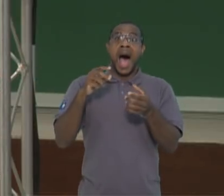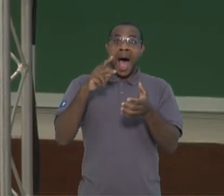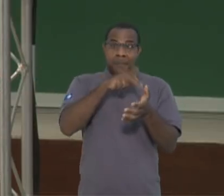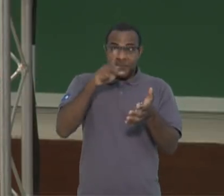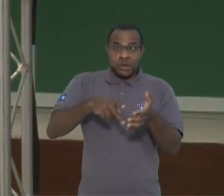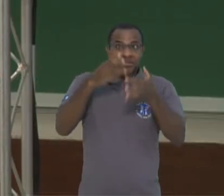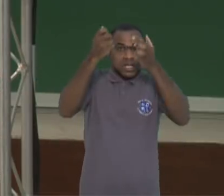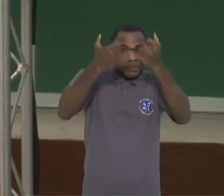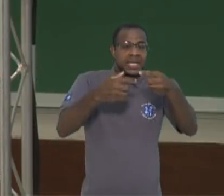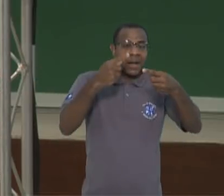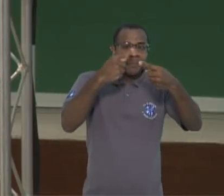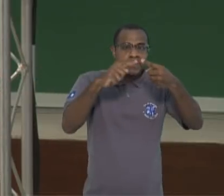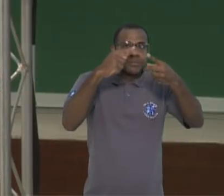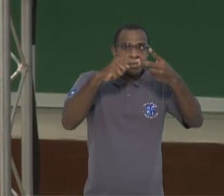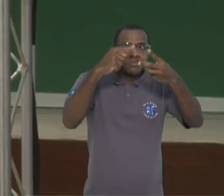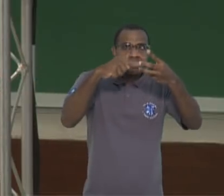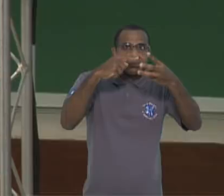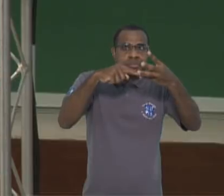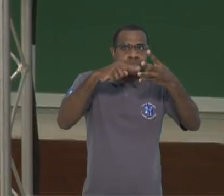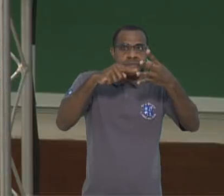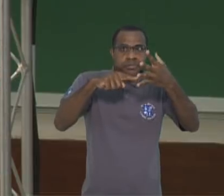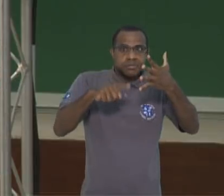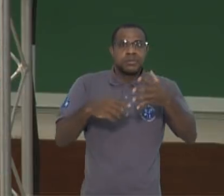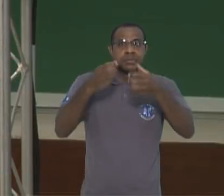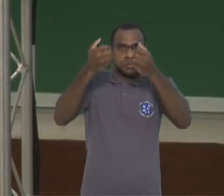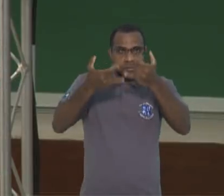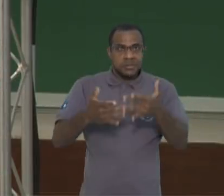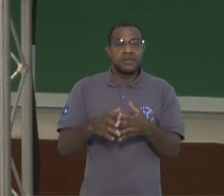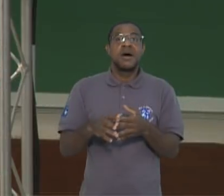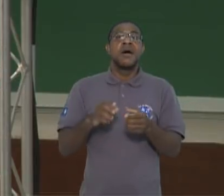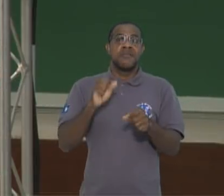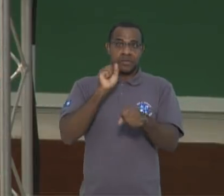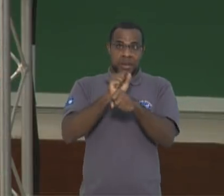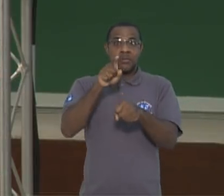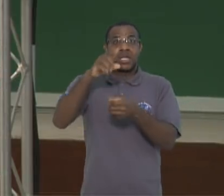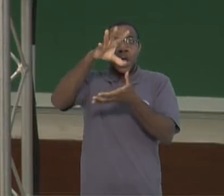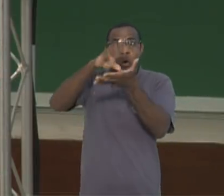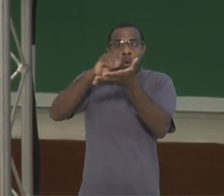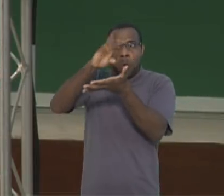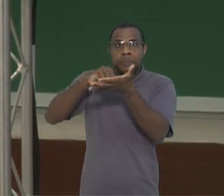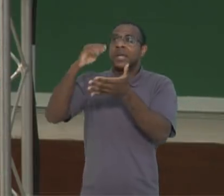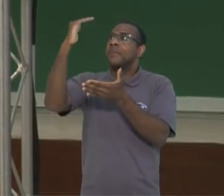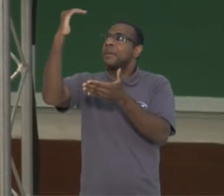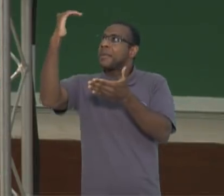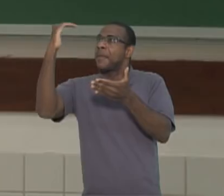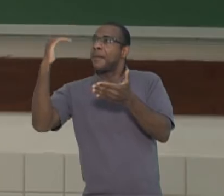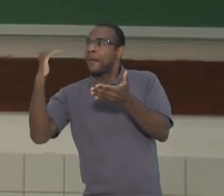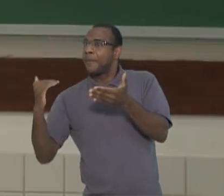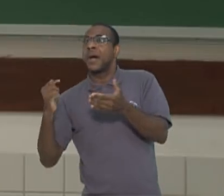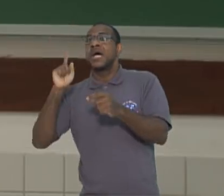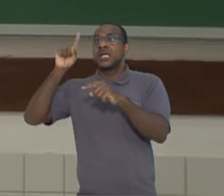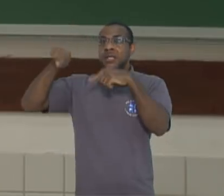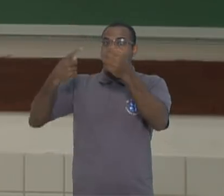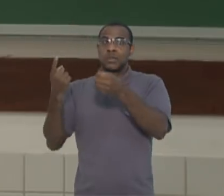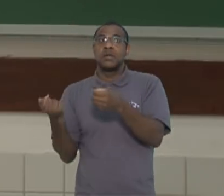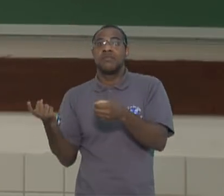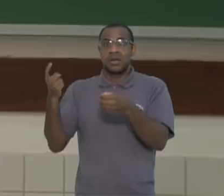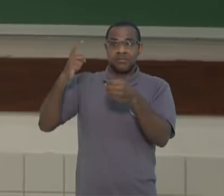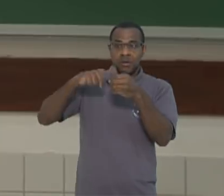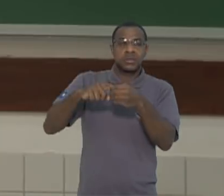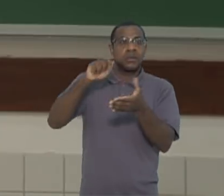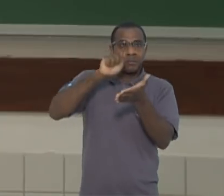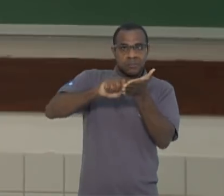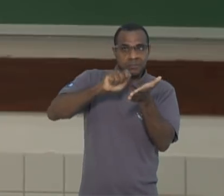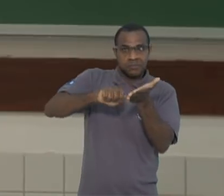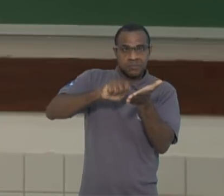vocês. E aí, vocês podem, se quiserem experimentar durante a aula, já ir fazendo. Se não, terão tudo anotadinho para